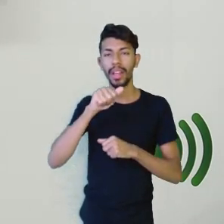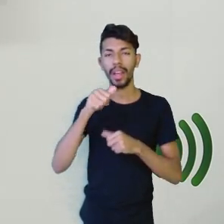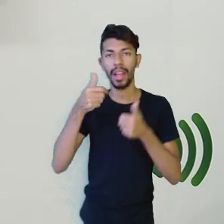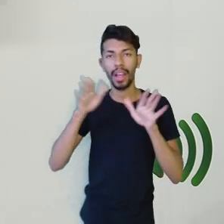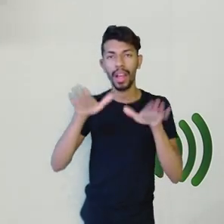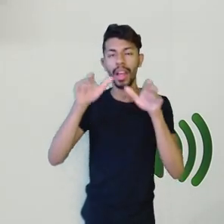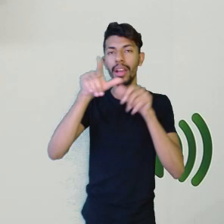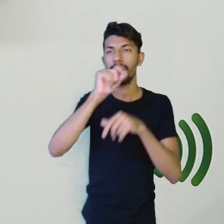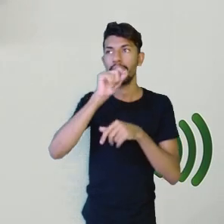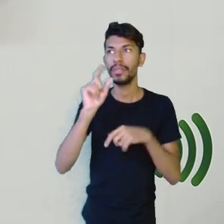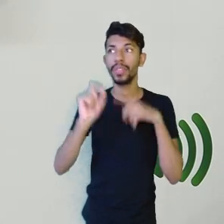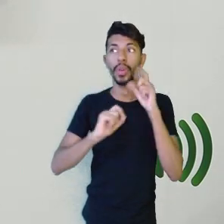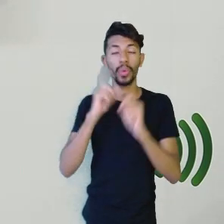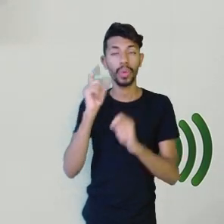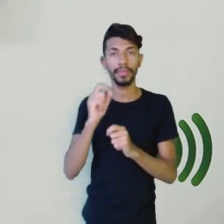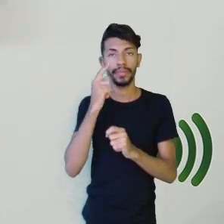também.